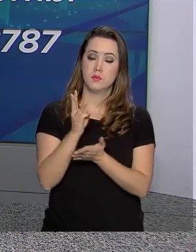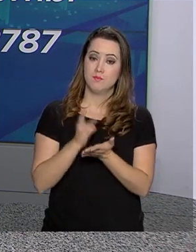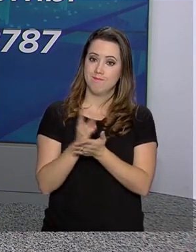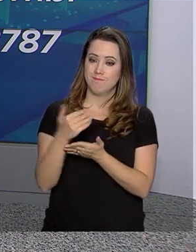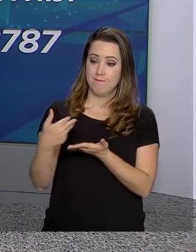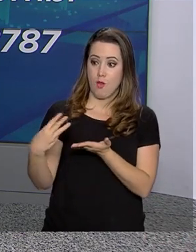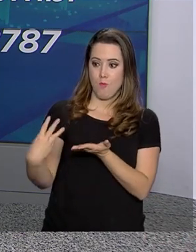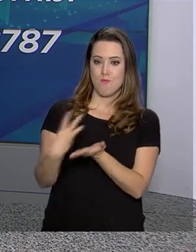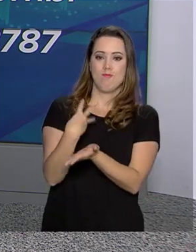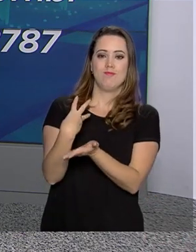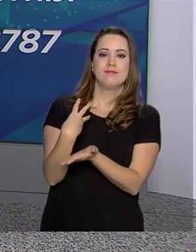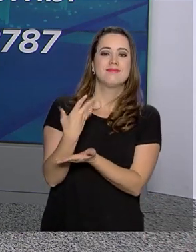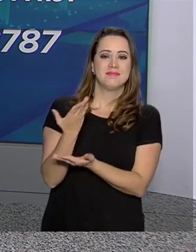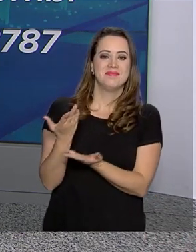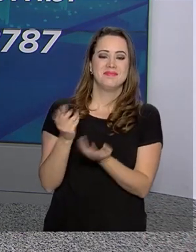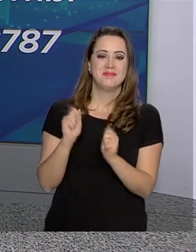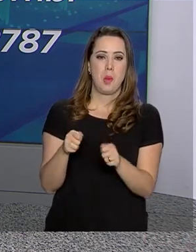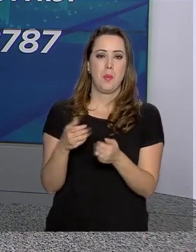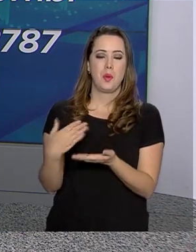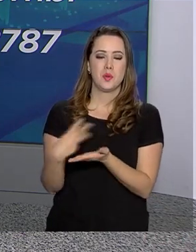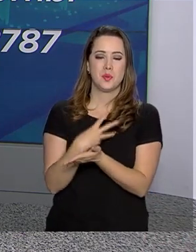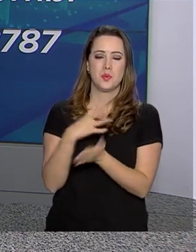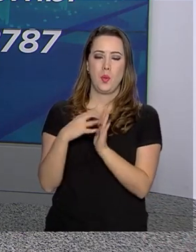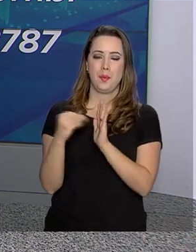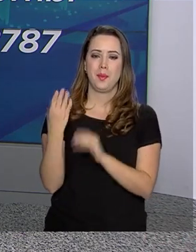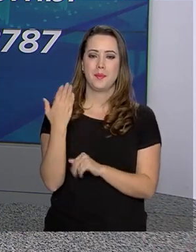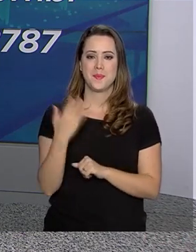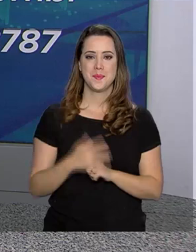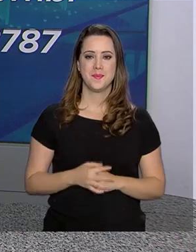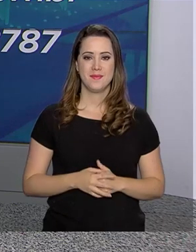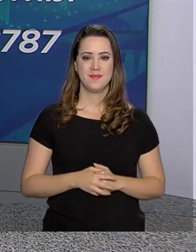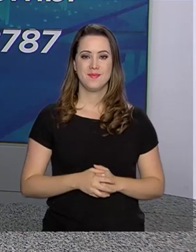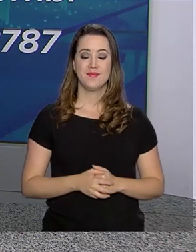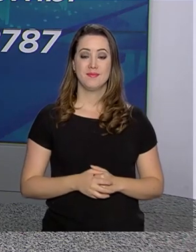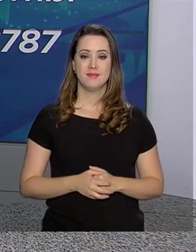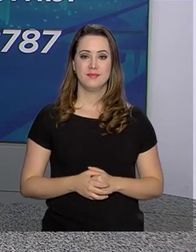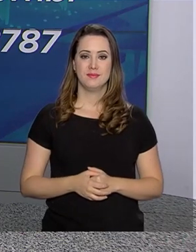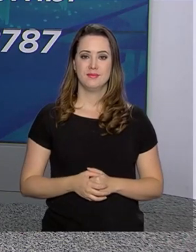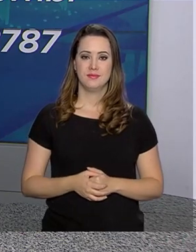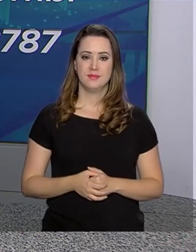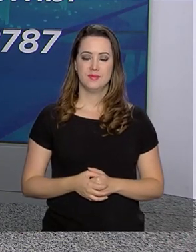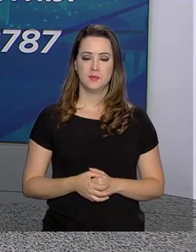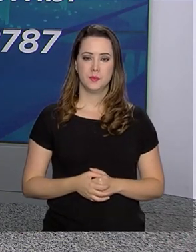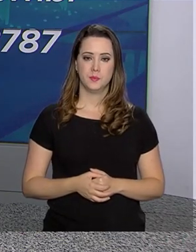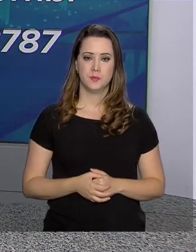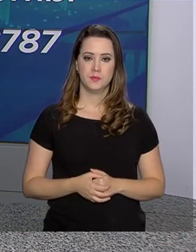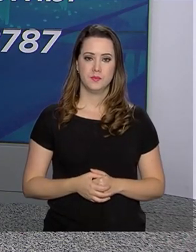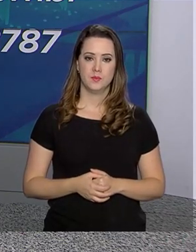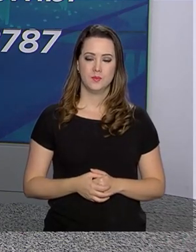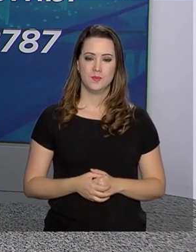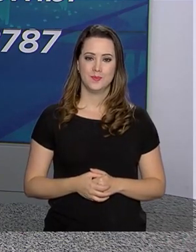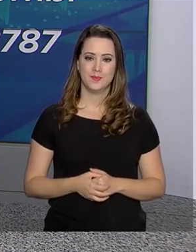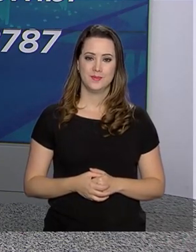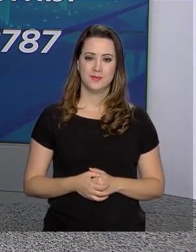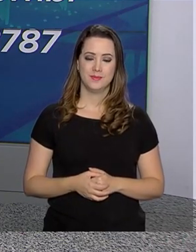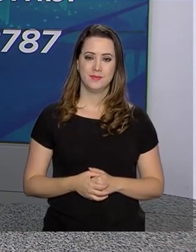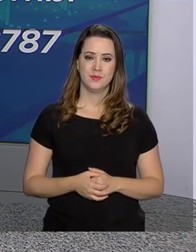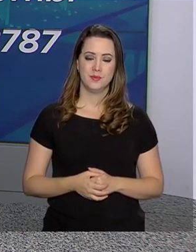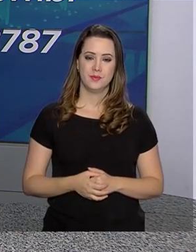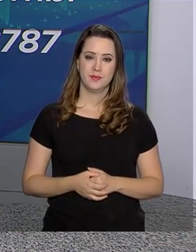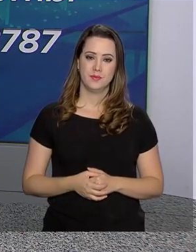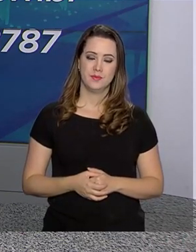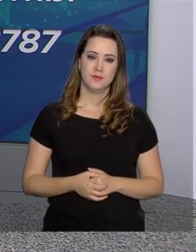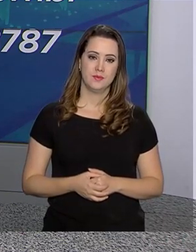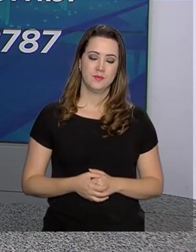Federal para o nosso WhatsApp então anote aí é 61 99867 87